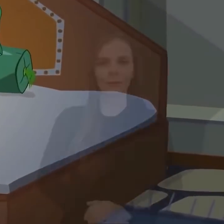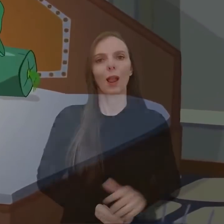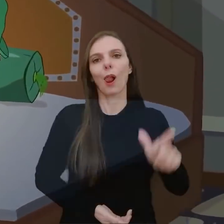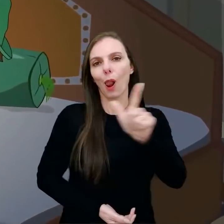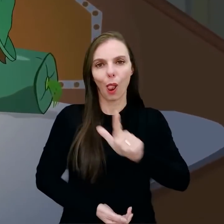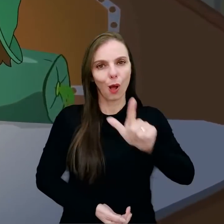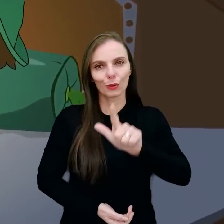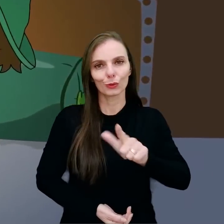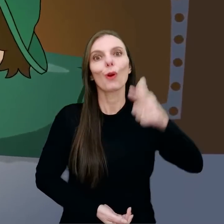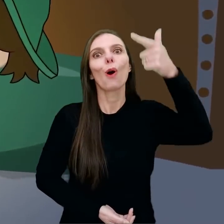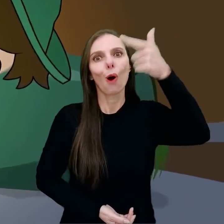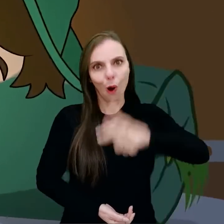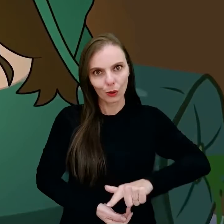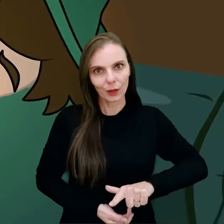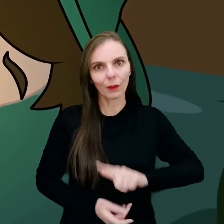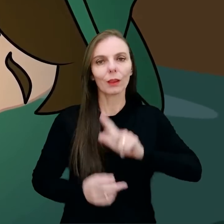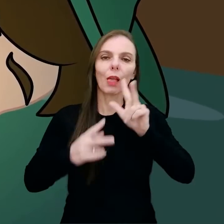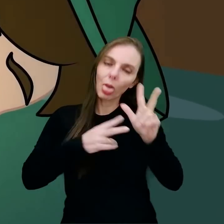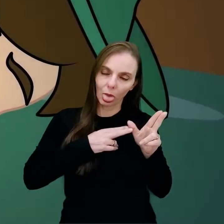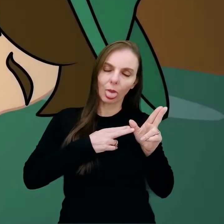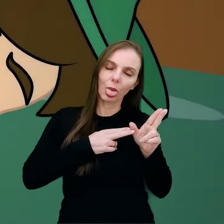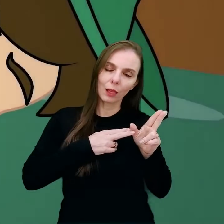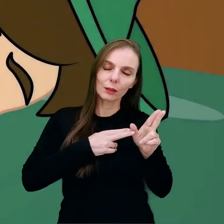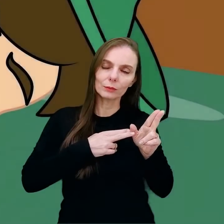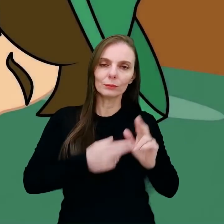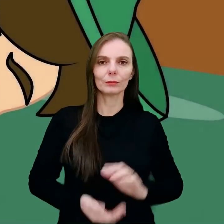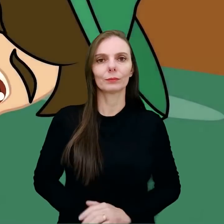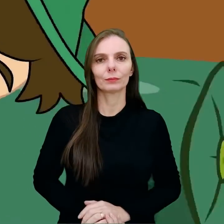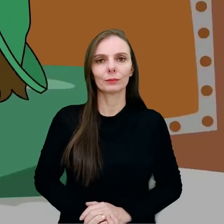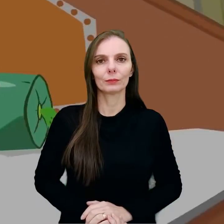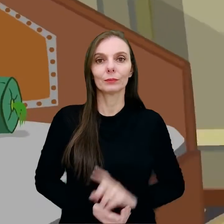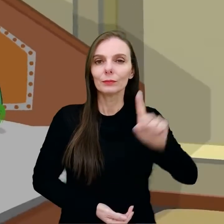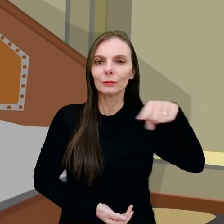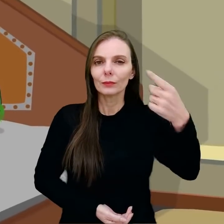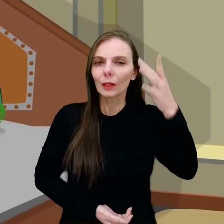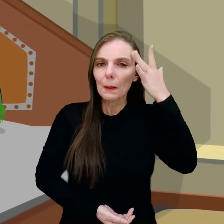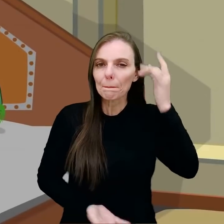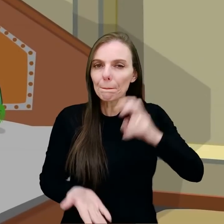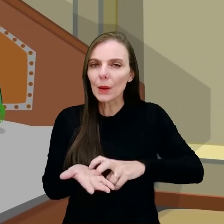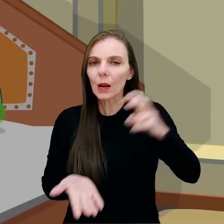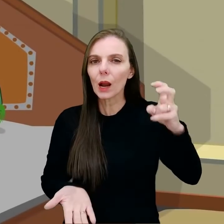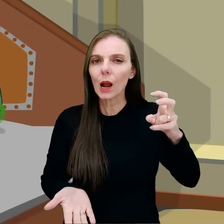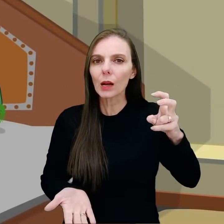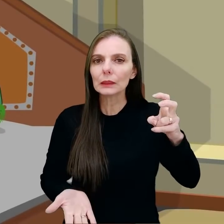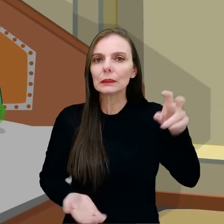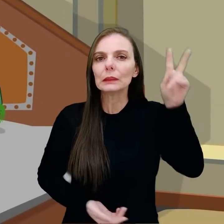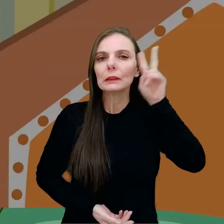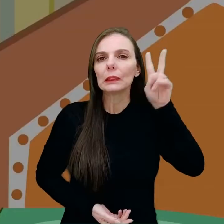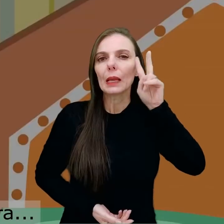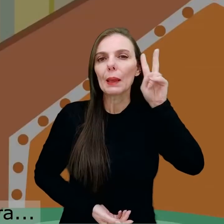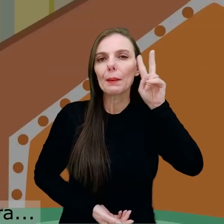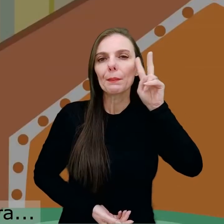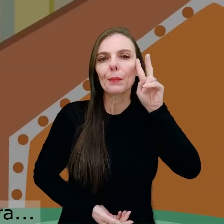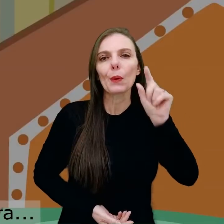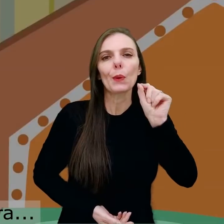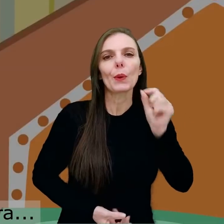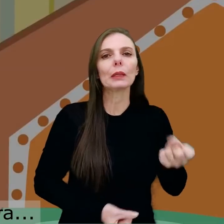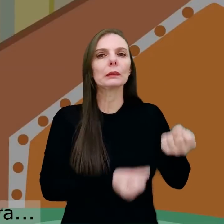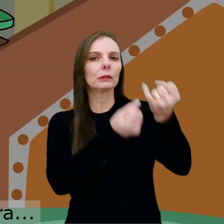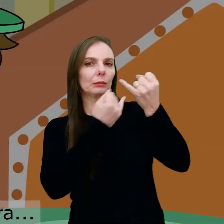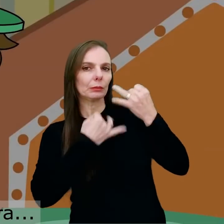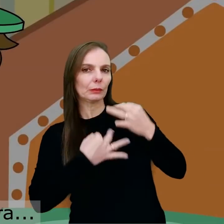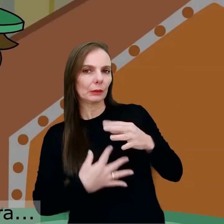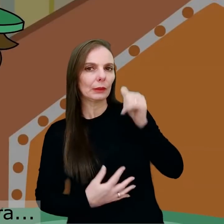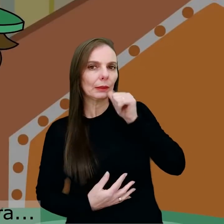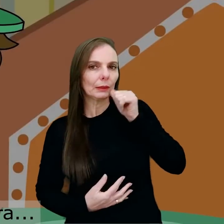E é claro, mais uma vez caiu no sono. Na manhã seguinte, ele então finalmente lembrou das